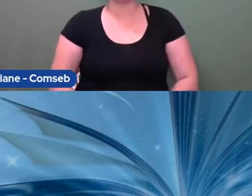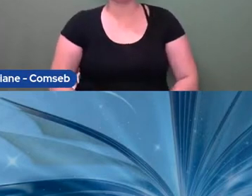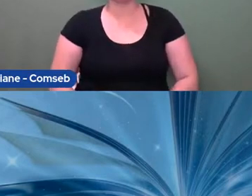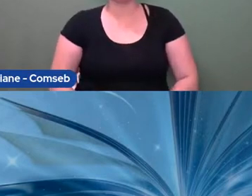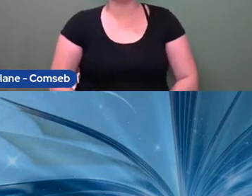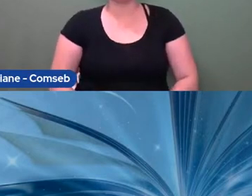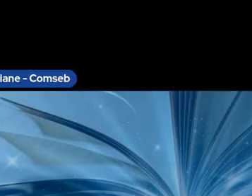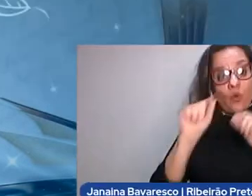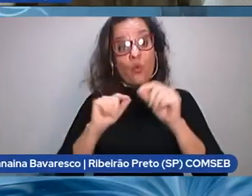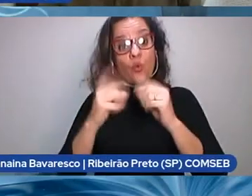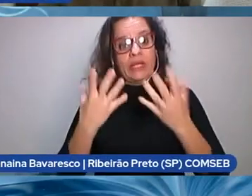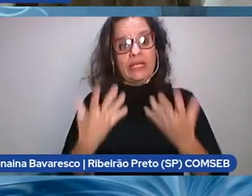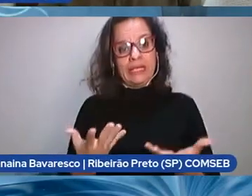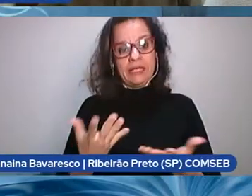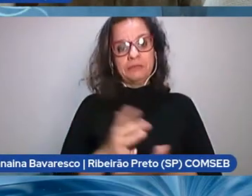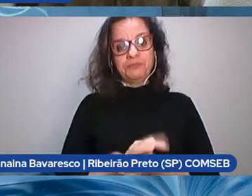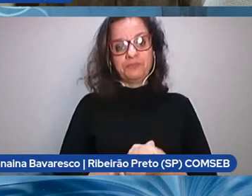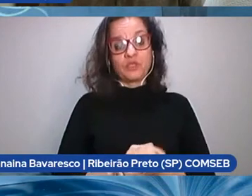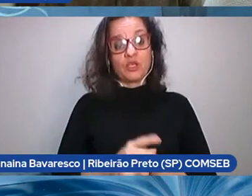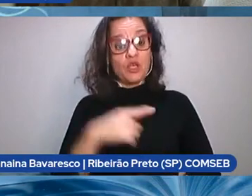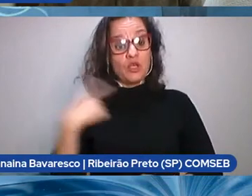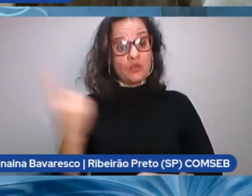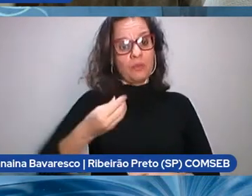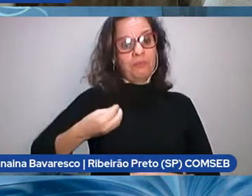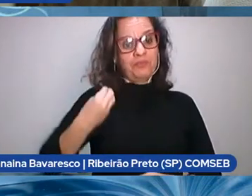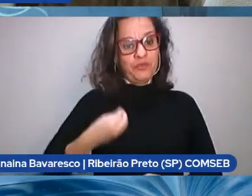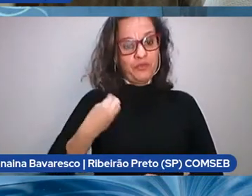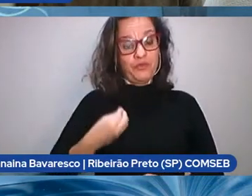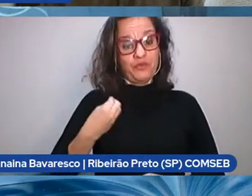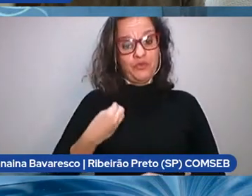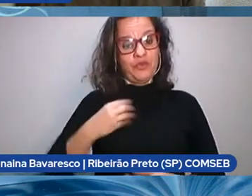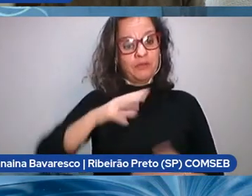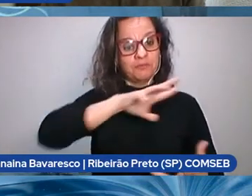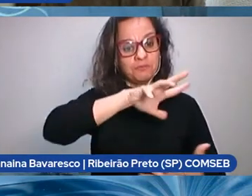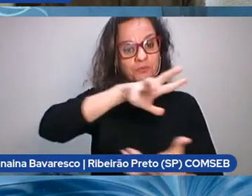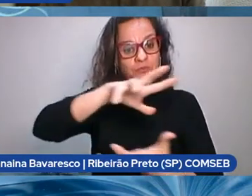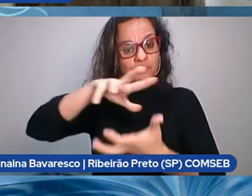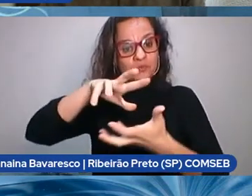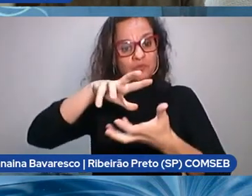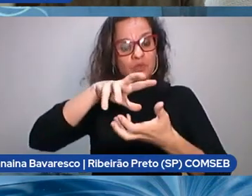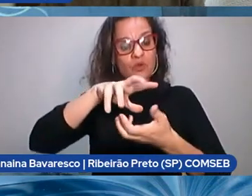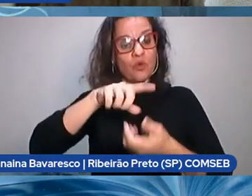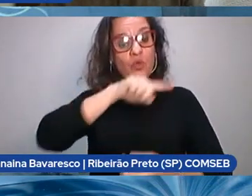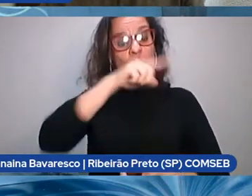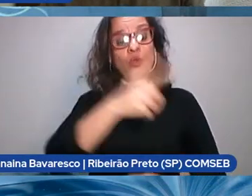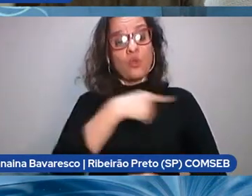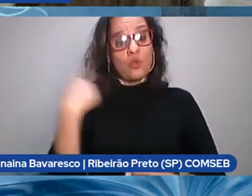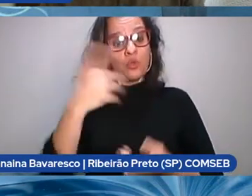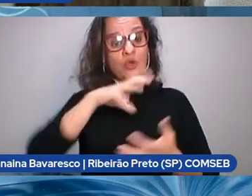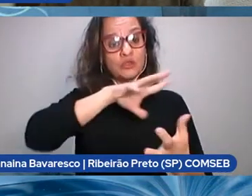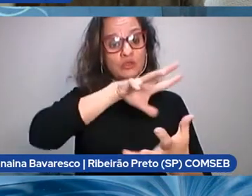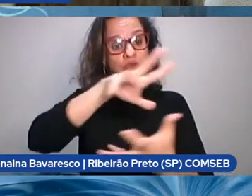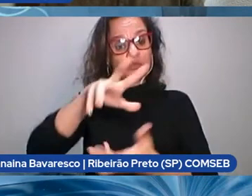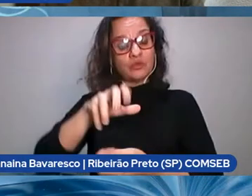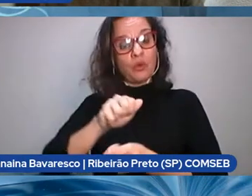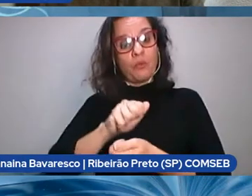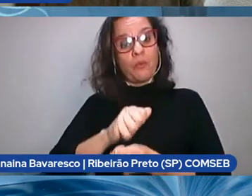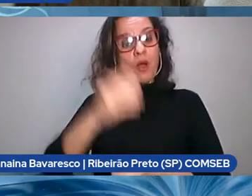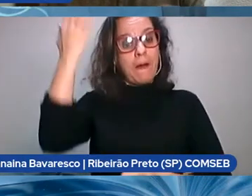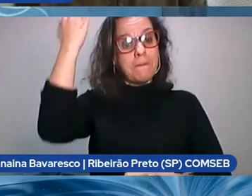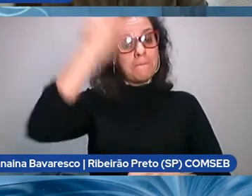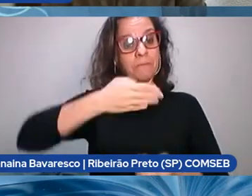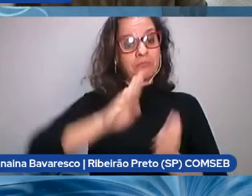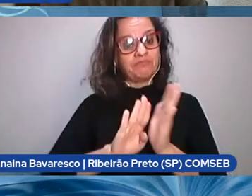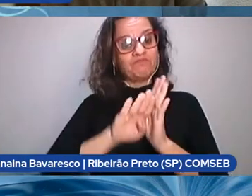o estágio em que nós vivemos no nosso planeta. Nosso planeta é um planeta de provas,